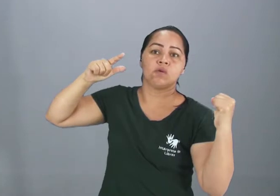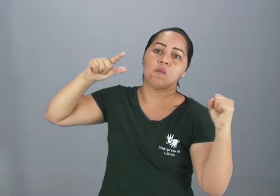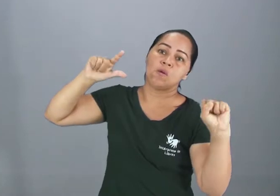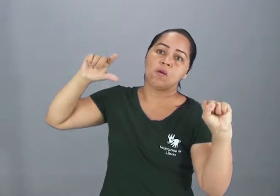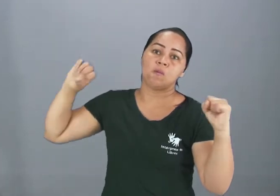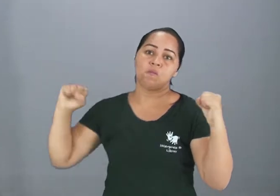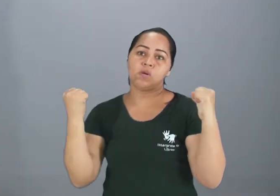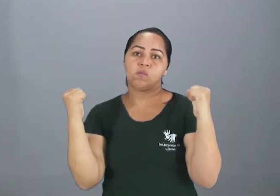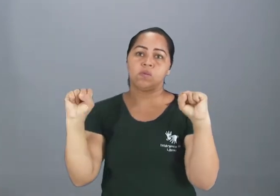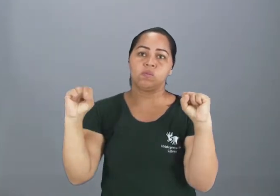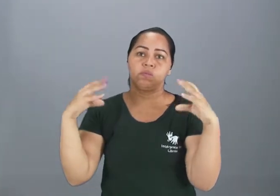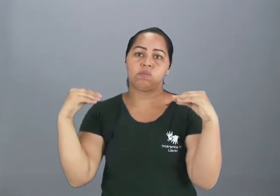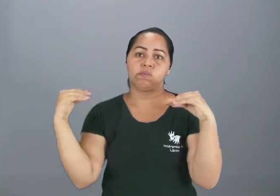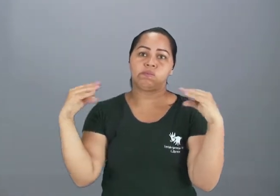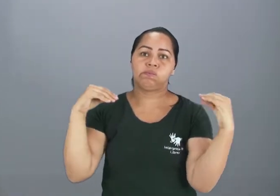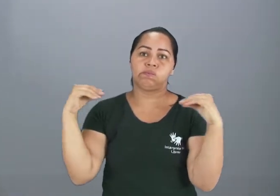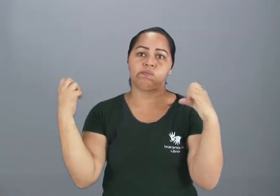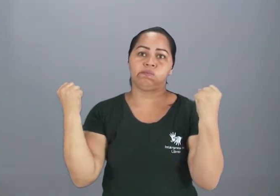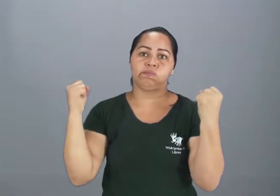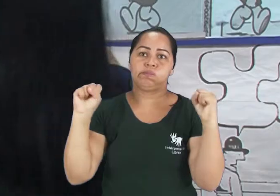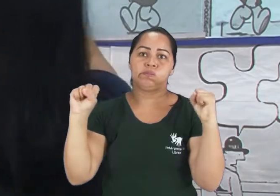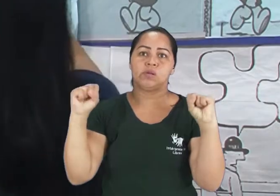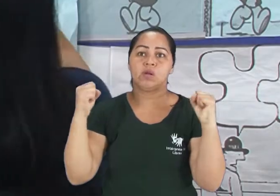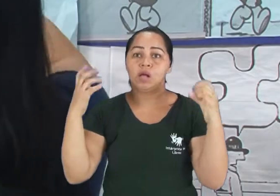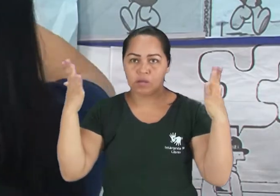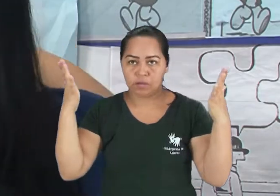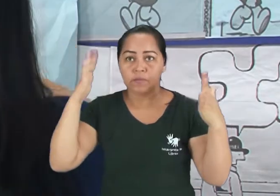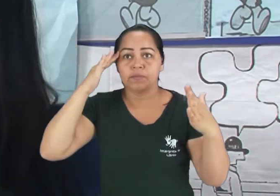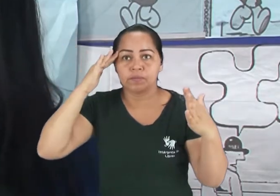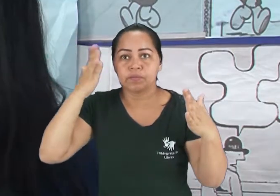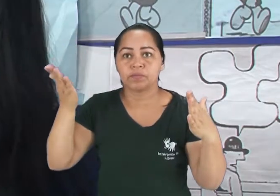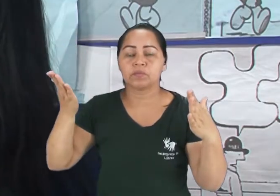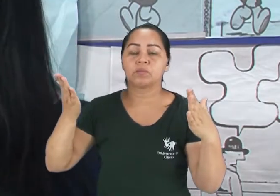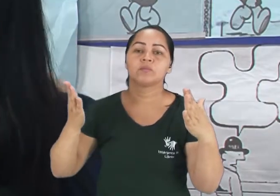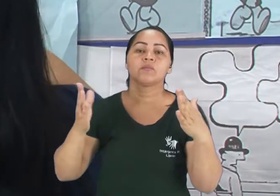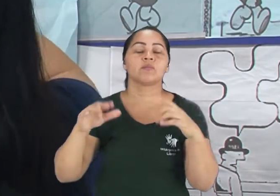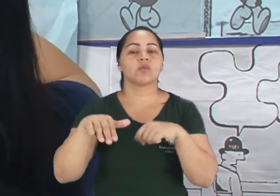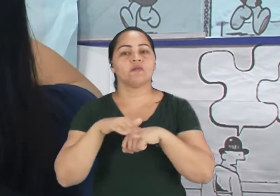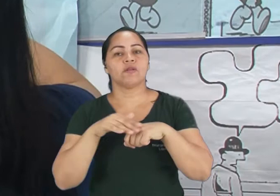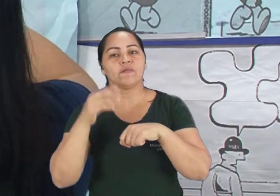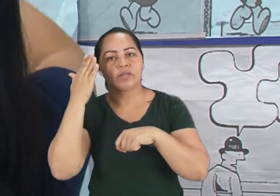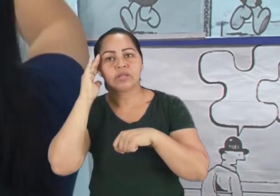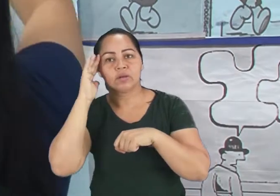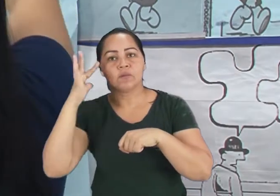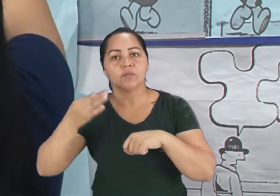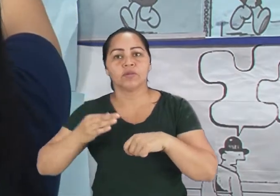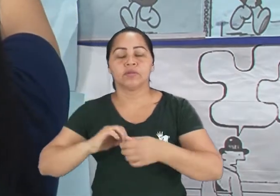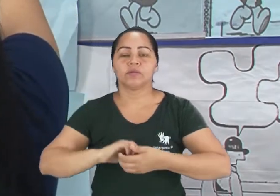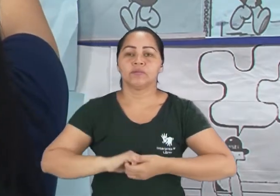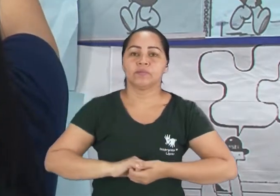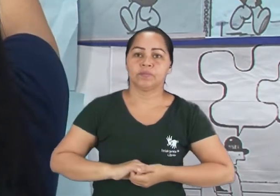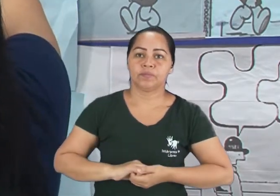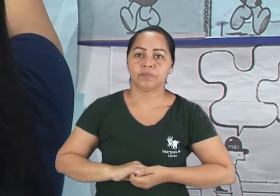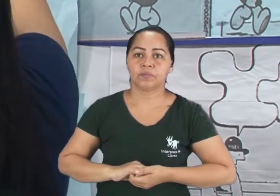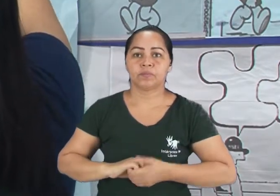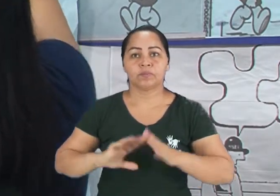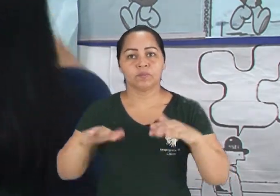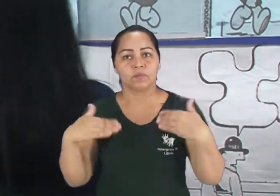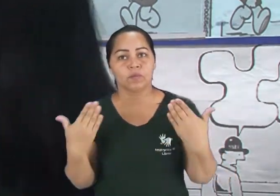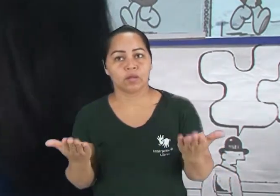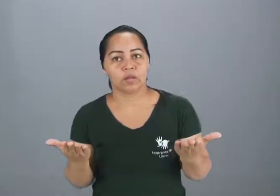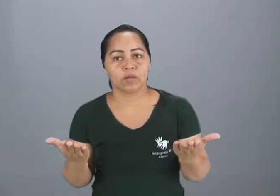gente observar a imagem, a gente está vendo eles conversando e pelos balões a gente vai conseguir compreender isso. Identificar isso,